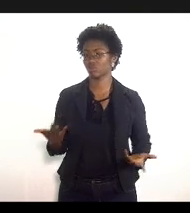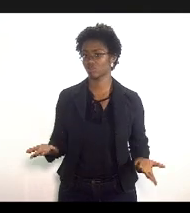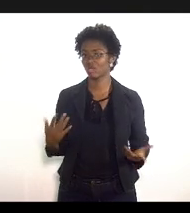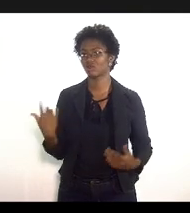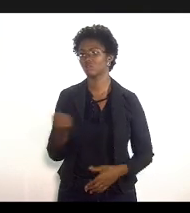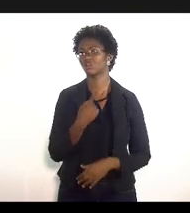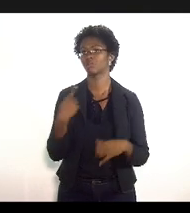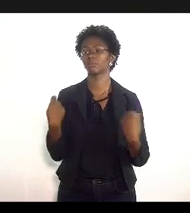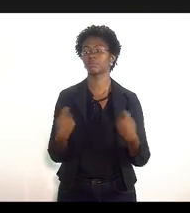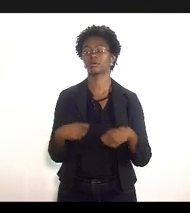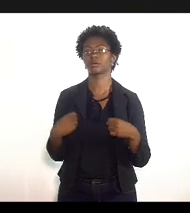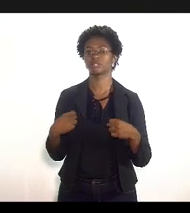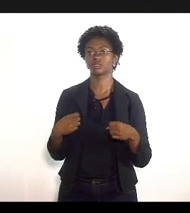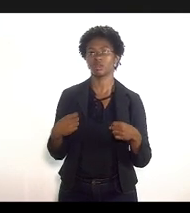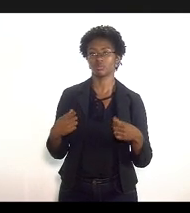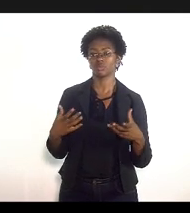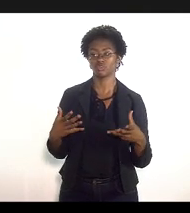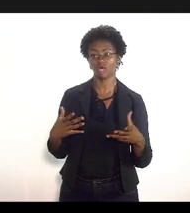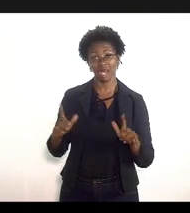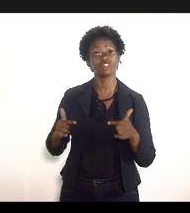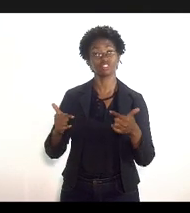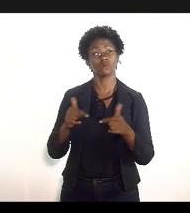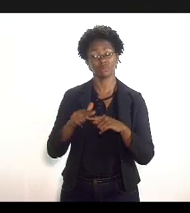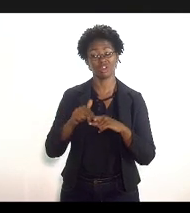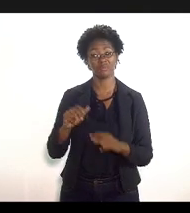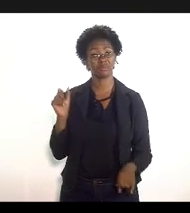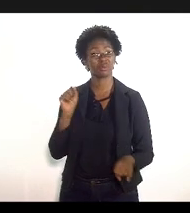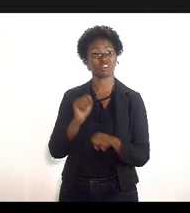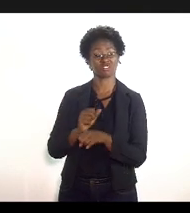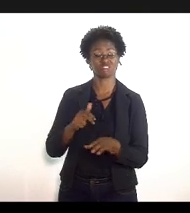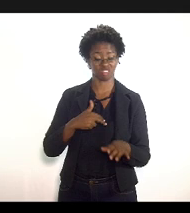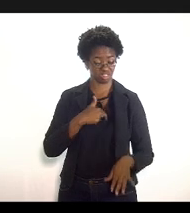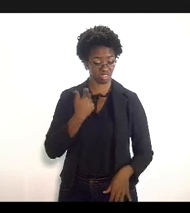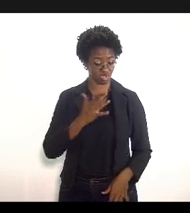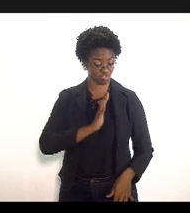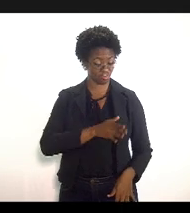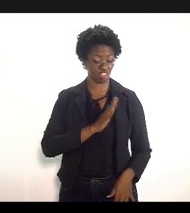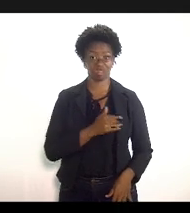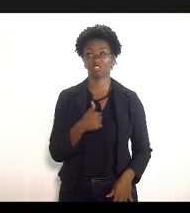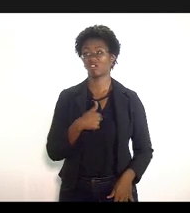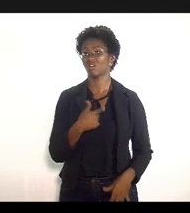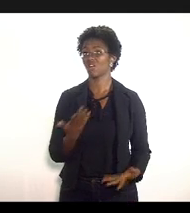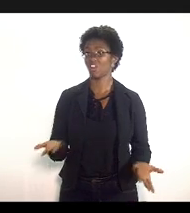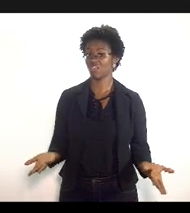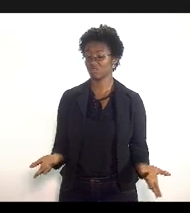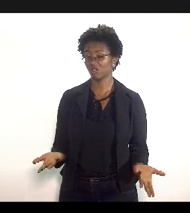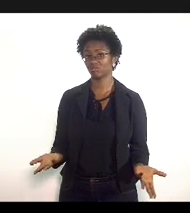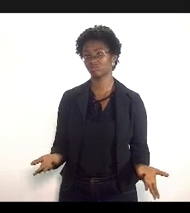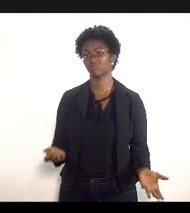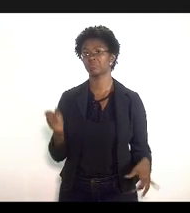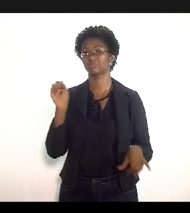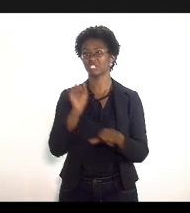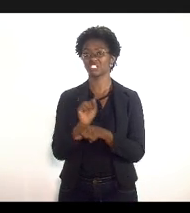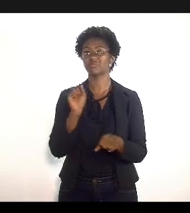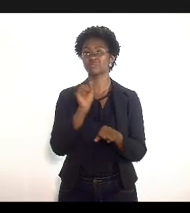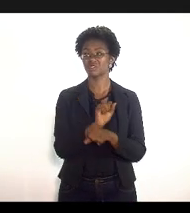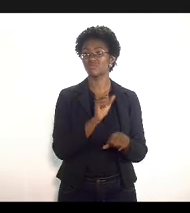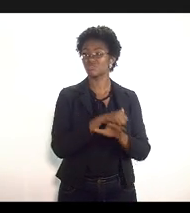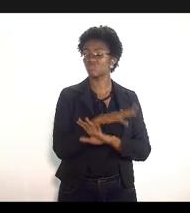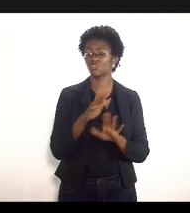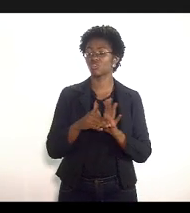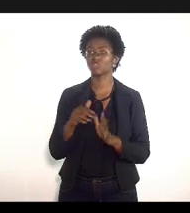vamos parar cirurgias cardíacas que são feitas nessa rede, Nós estamos tarando o que é mais caro do